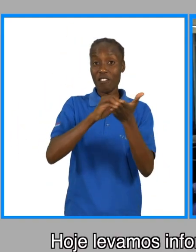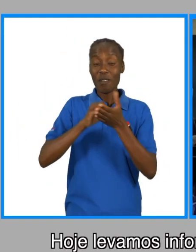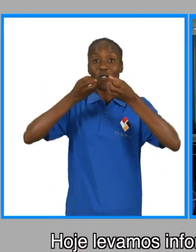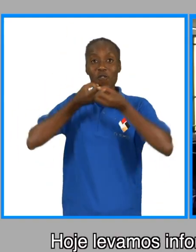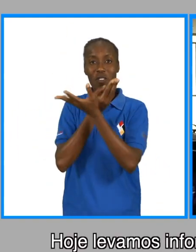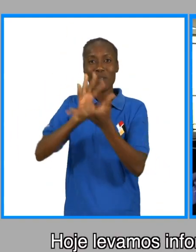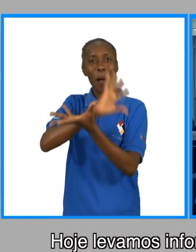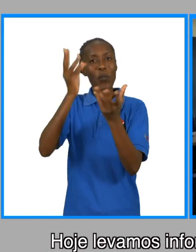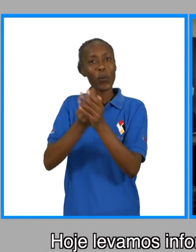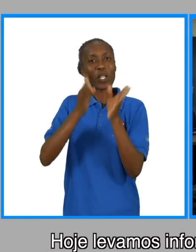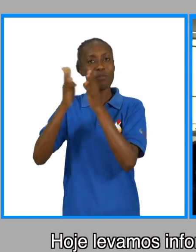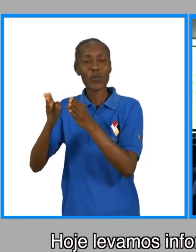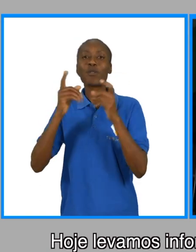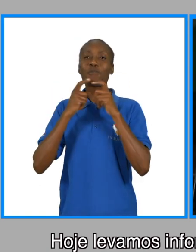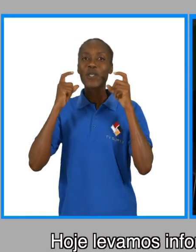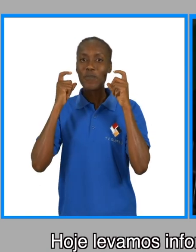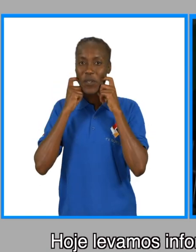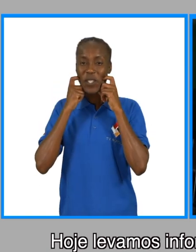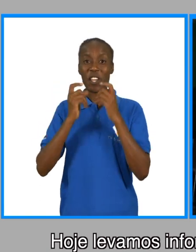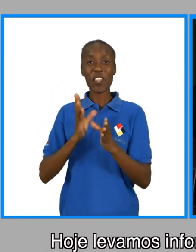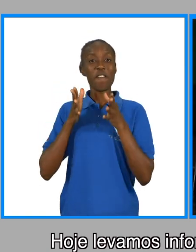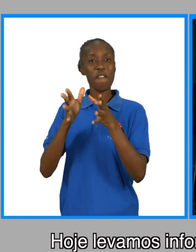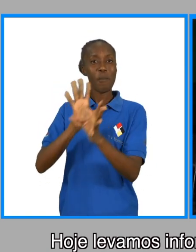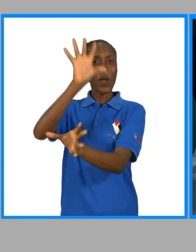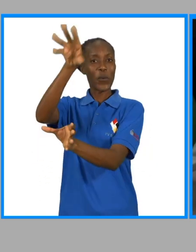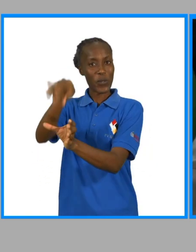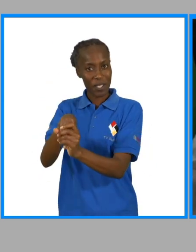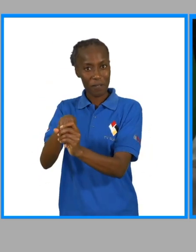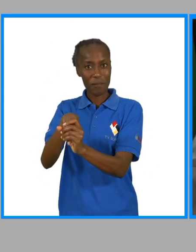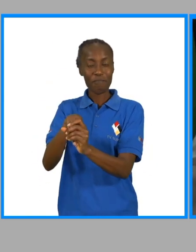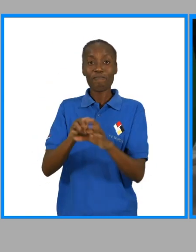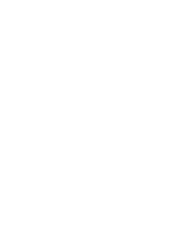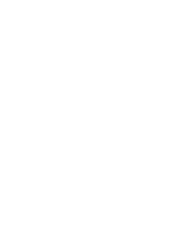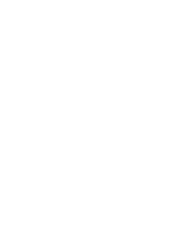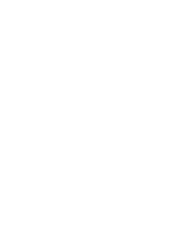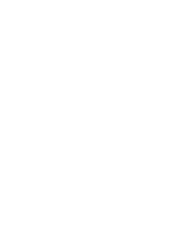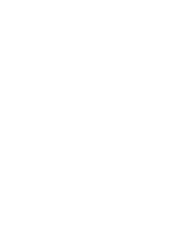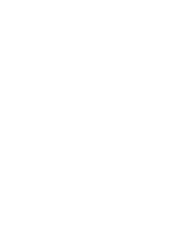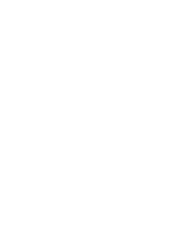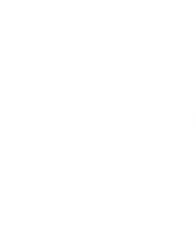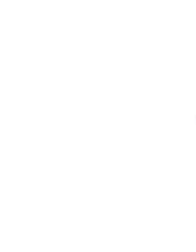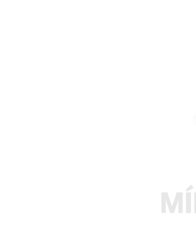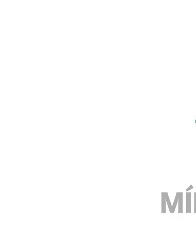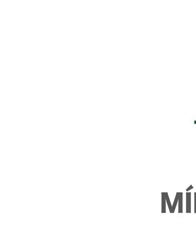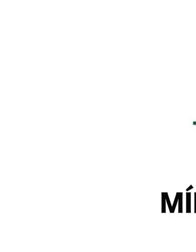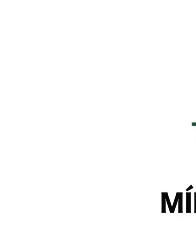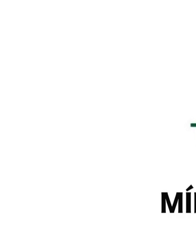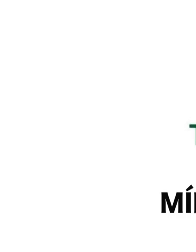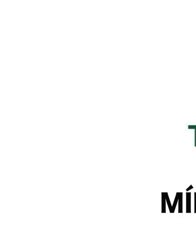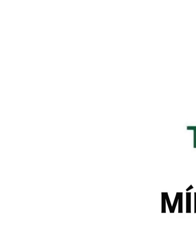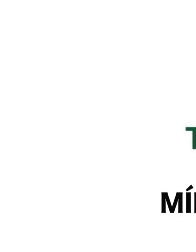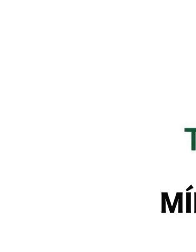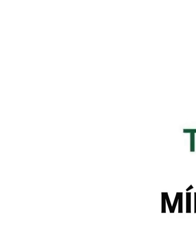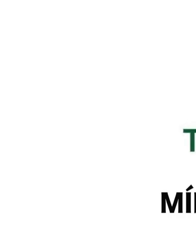informação para todos os moçambicanos de forma inclusiva. TV Surdo. Mídia inclusiva.